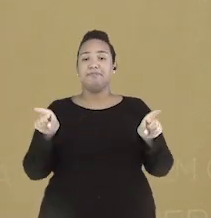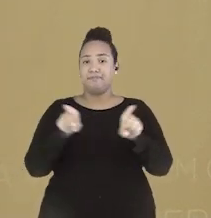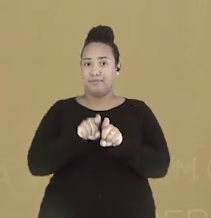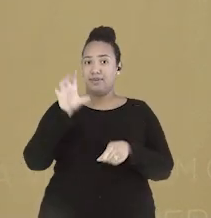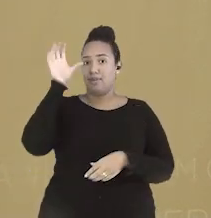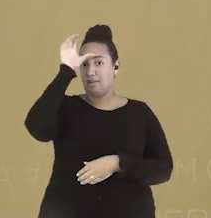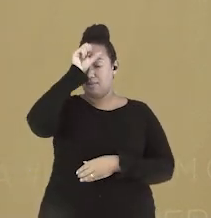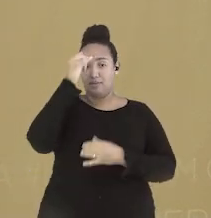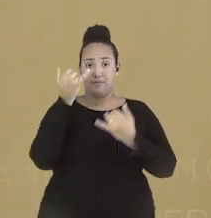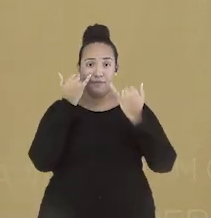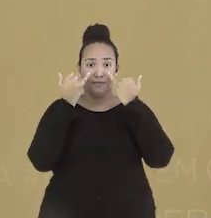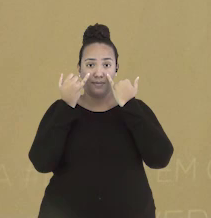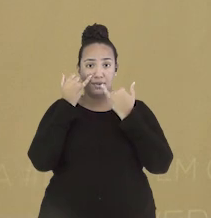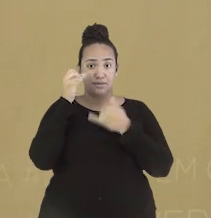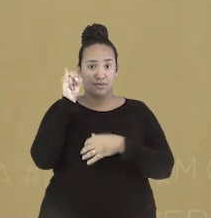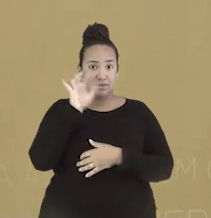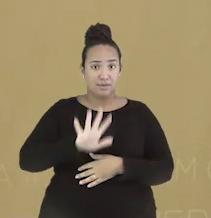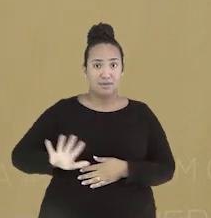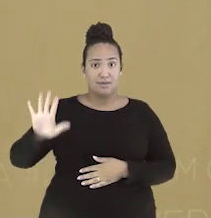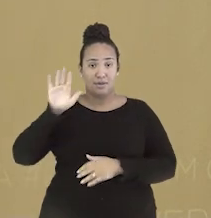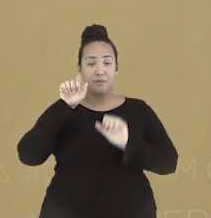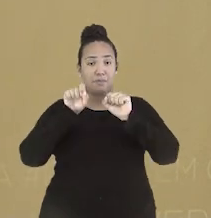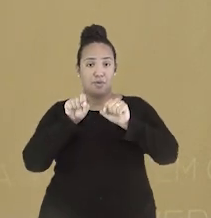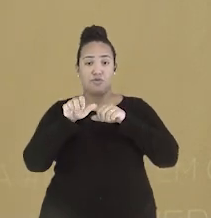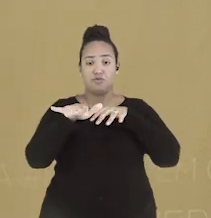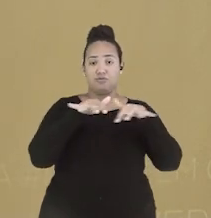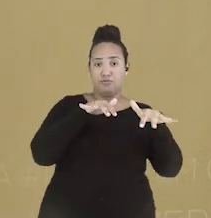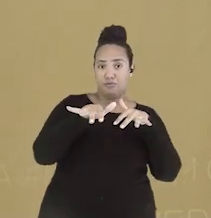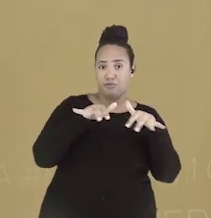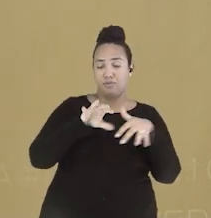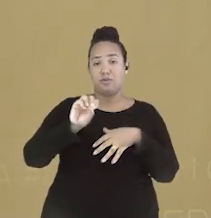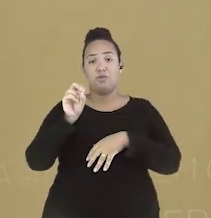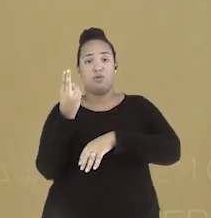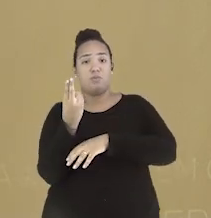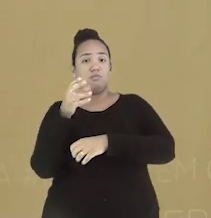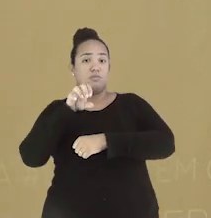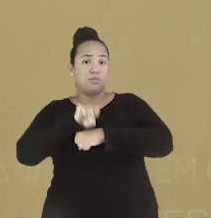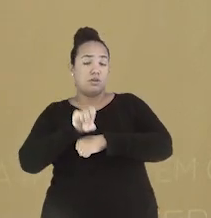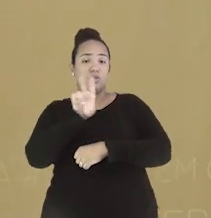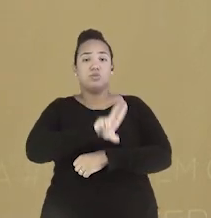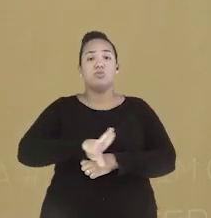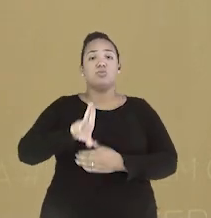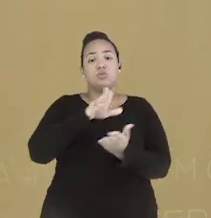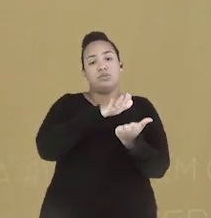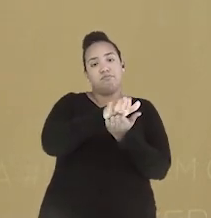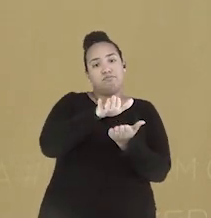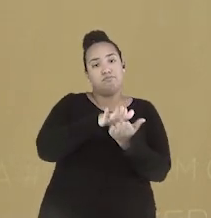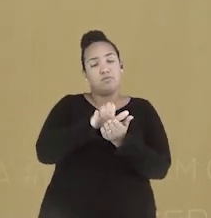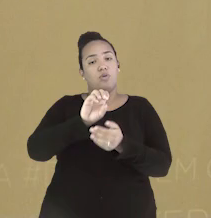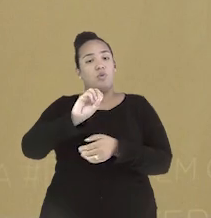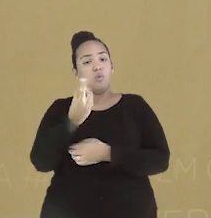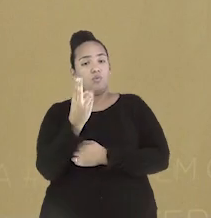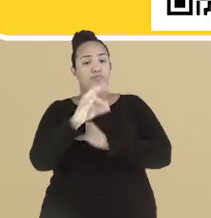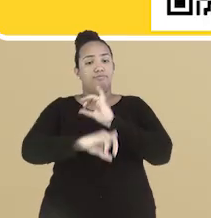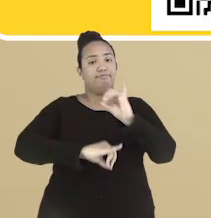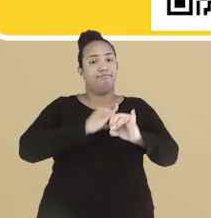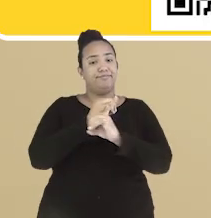infográfico pode ser estático ou animado e são muito utilizados nas mídias impressas e